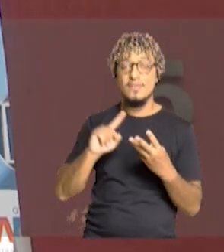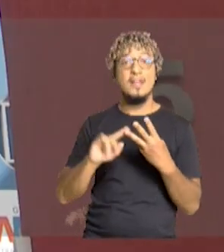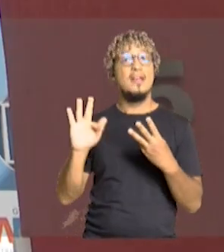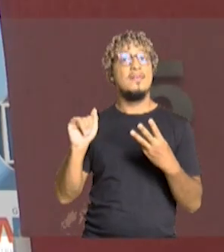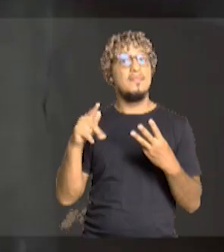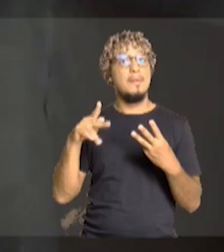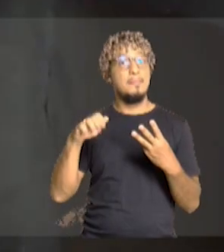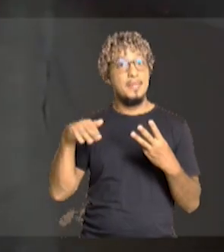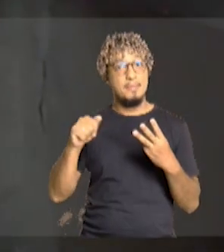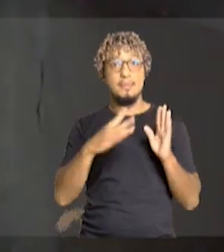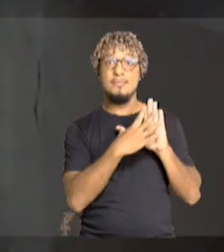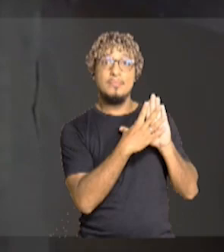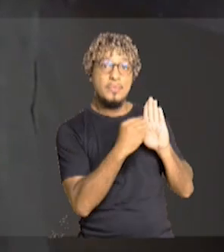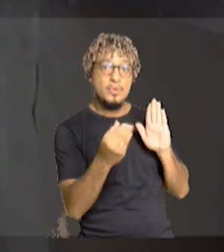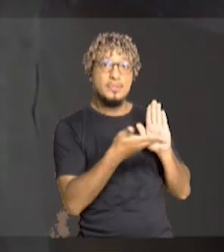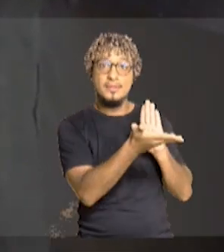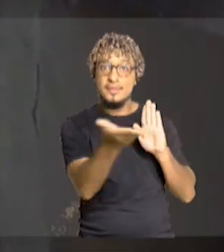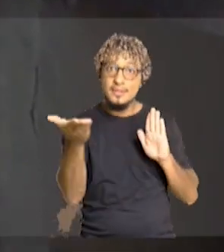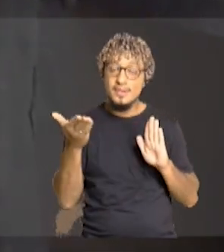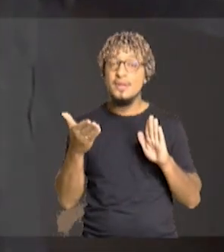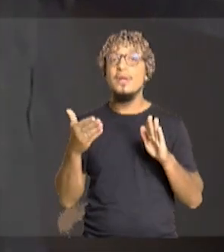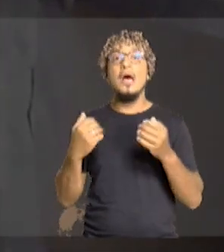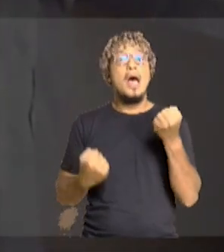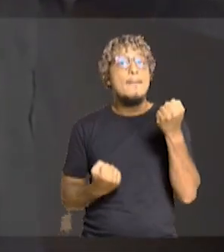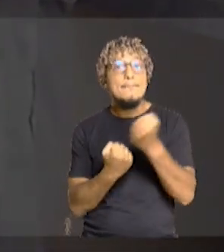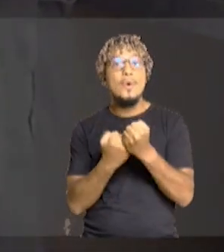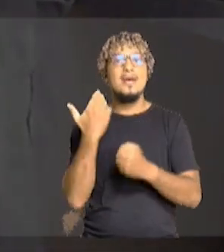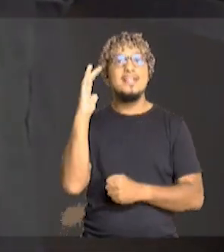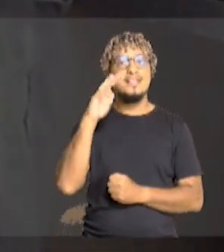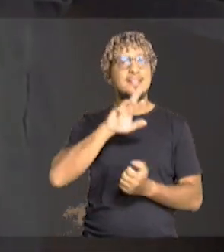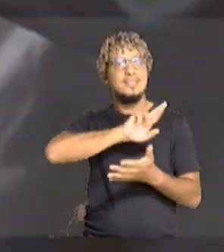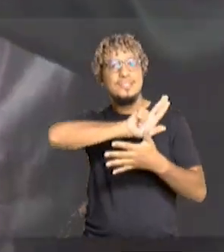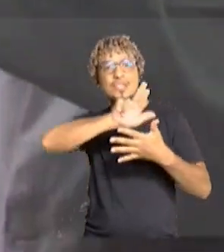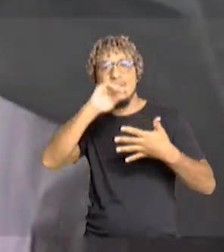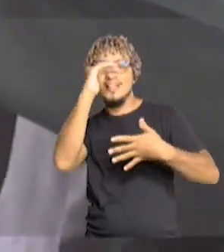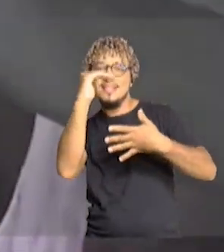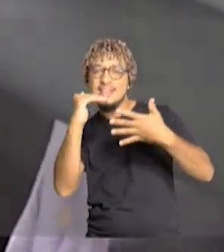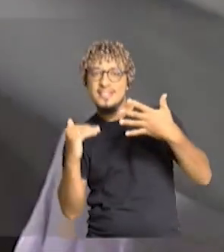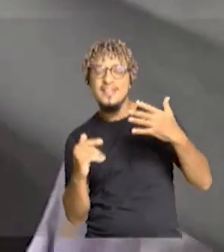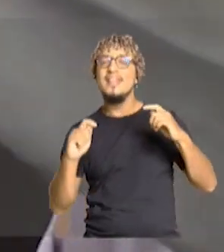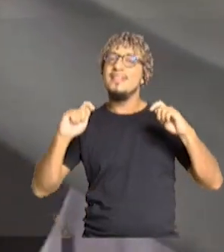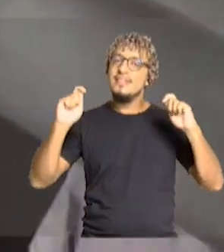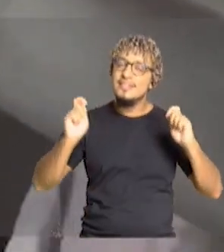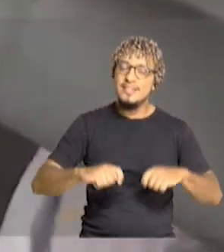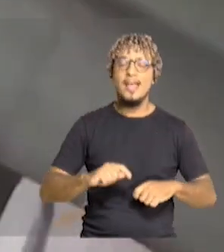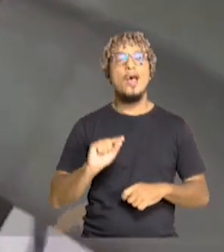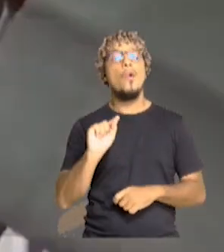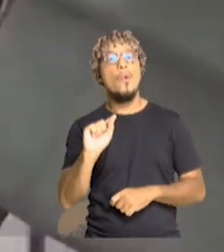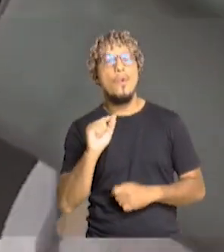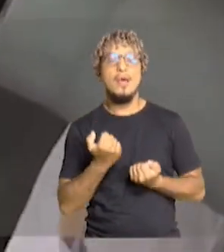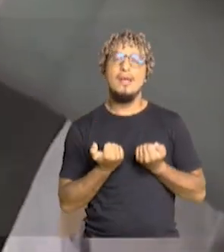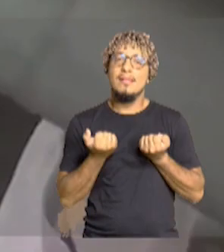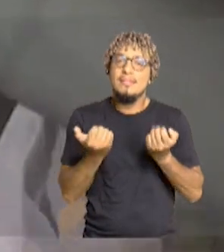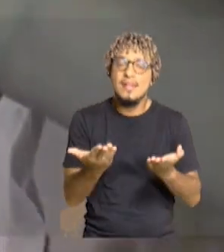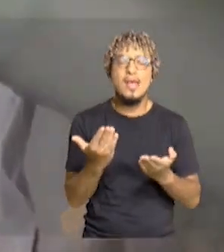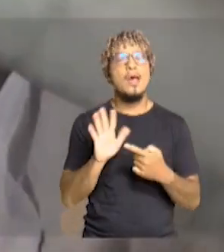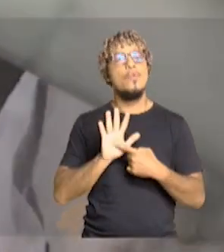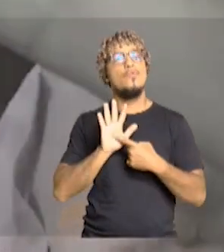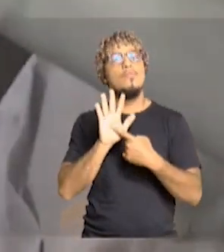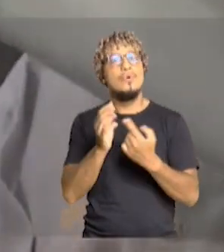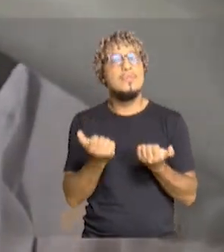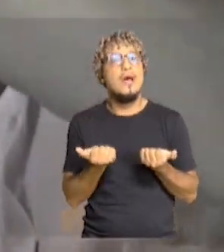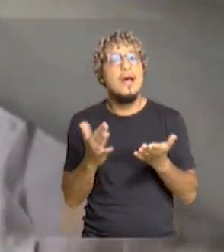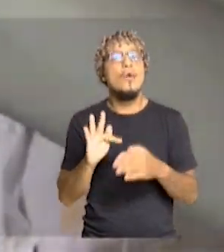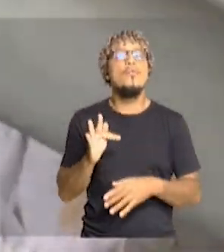porque afinal apoiar a ciência em seus diferentes níveis essa em dúvidas alguma refletir no futuro